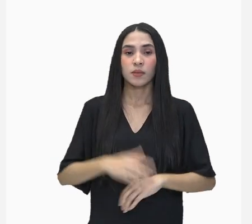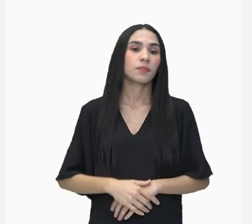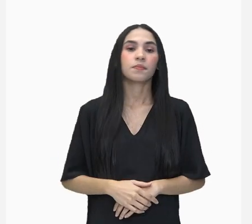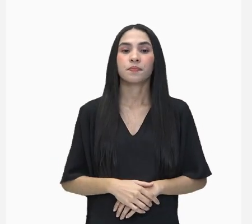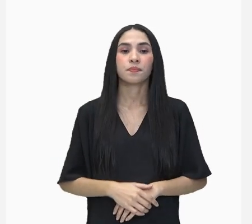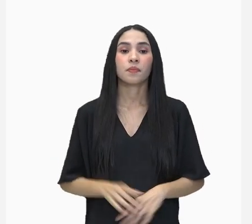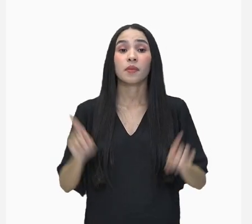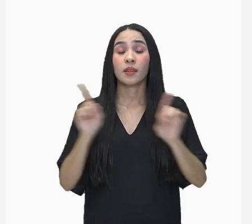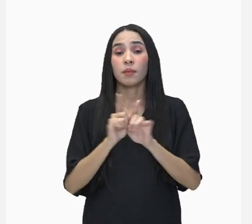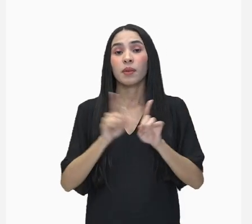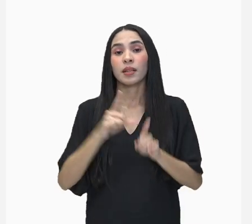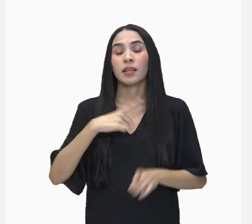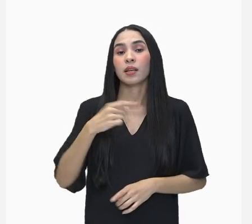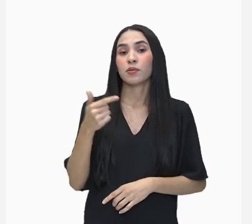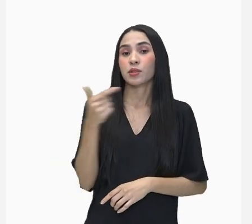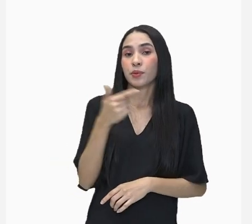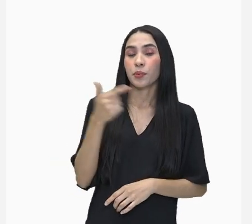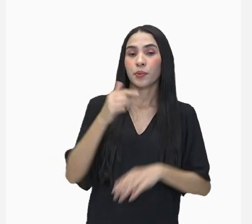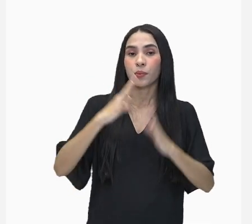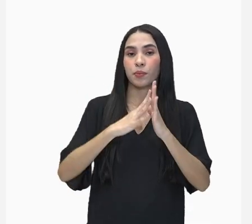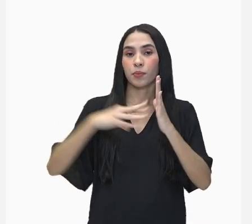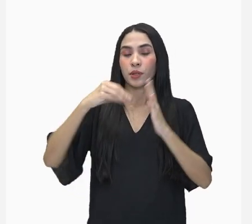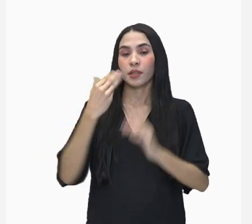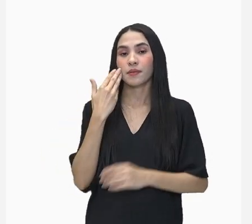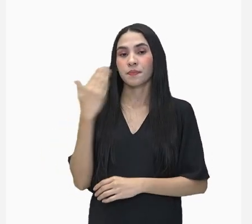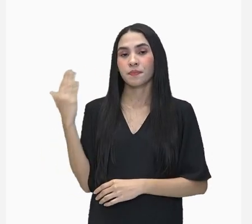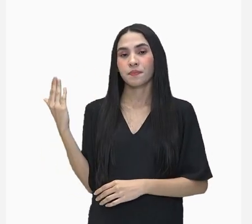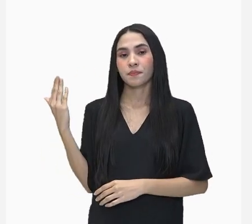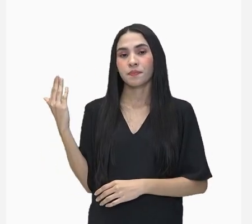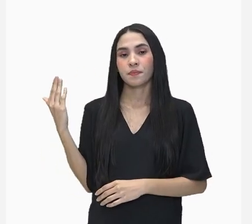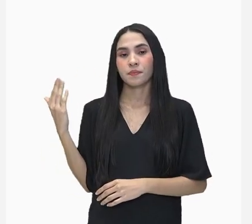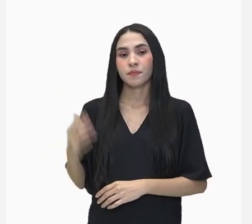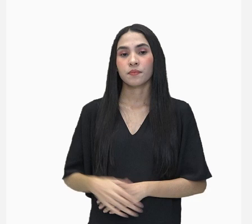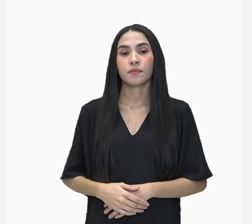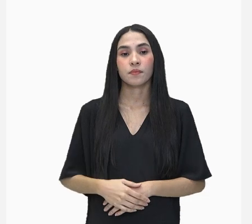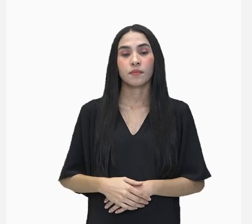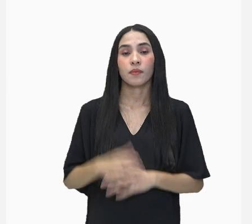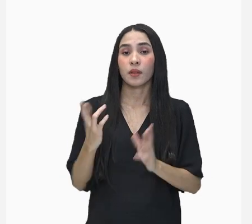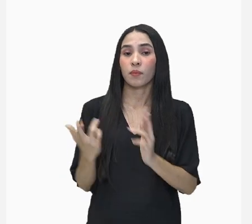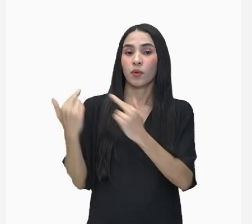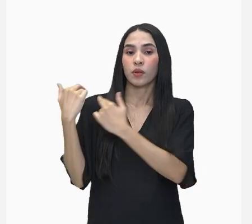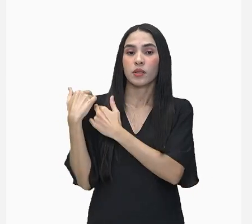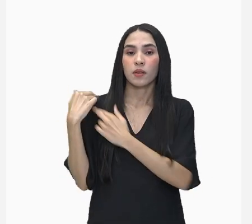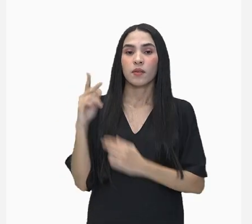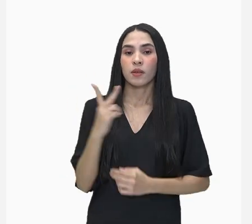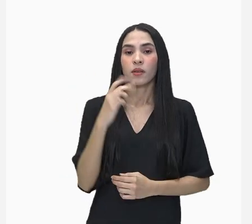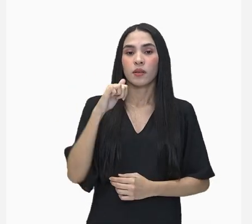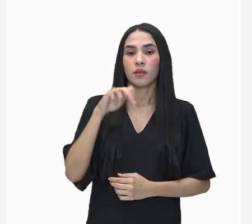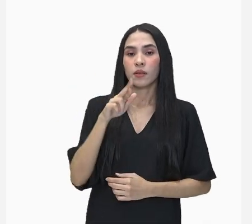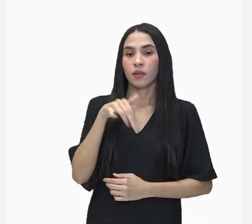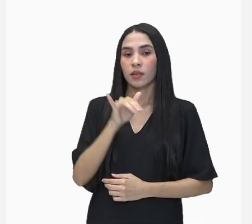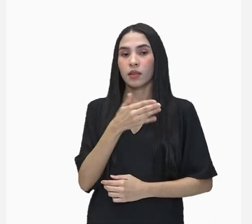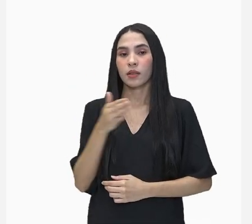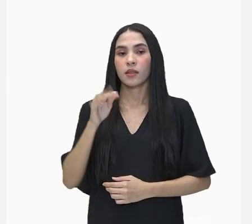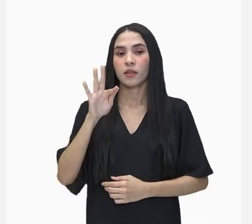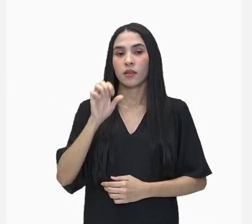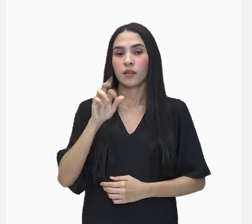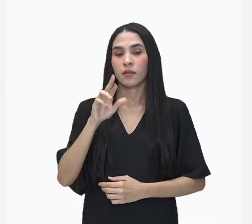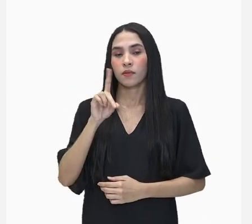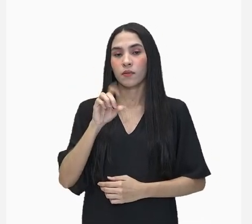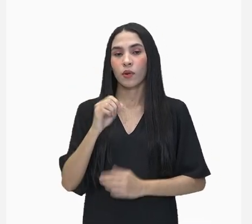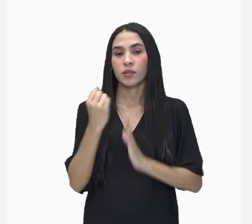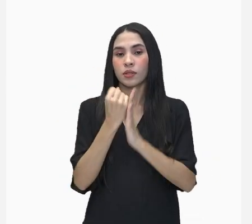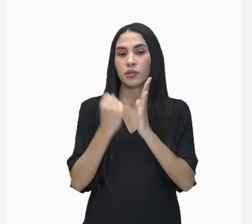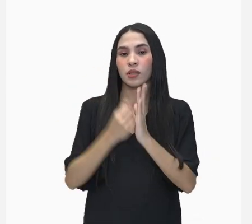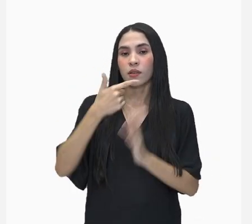nós temos o modelo de produção industrial, o Fordismo, né, desenvolvido por Henry Ford lá no início do século XX.